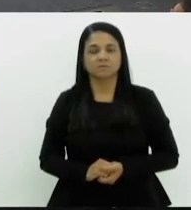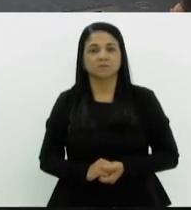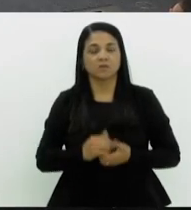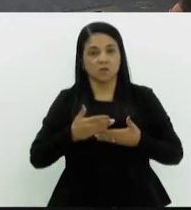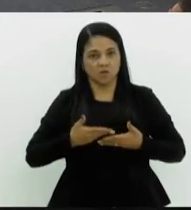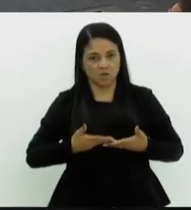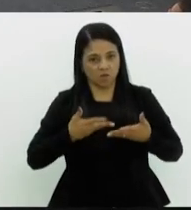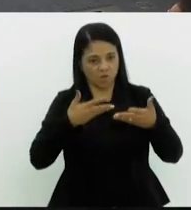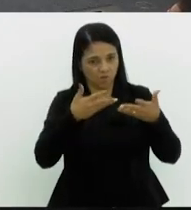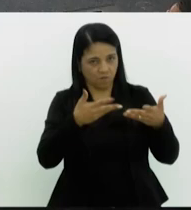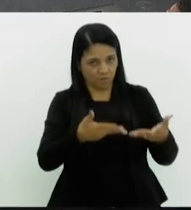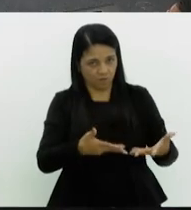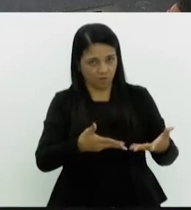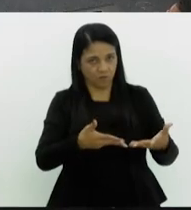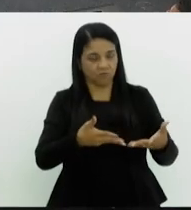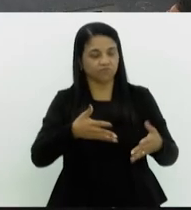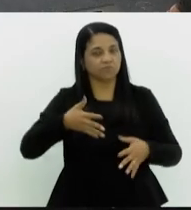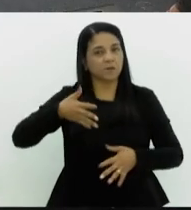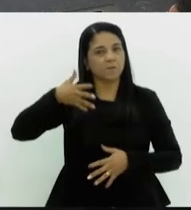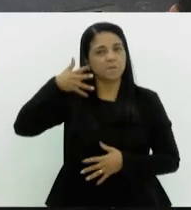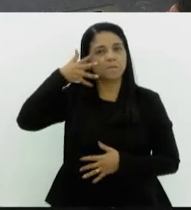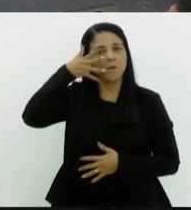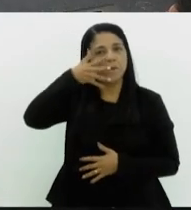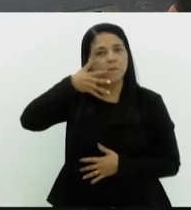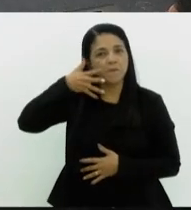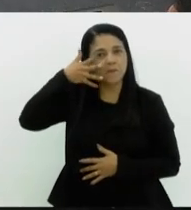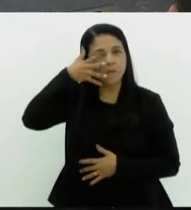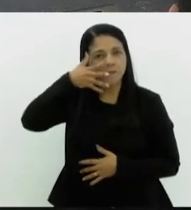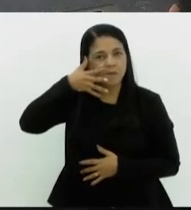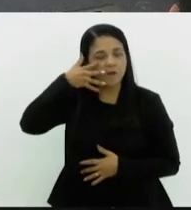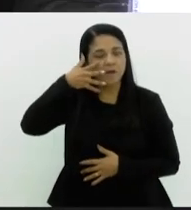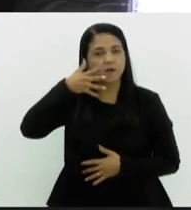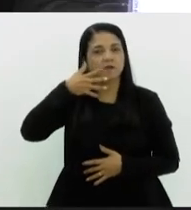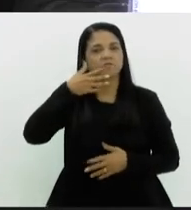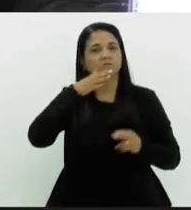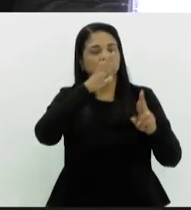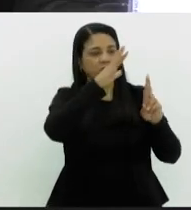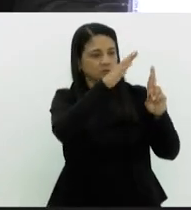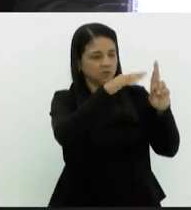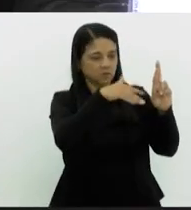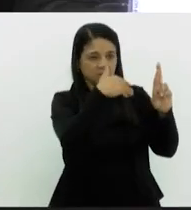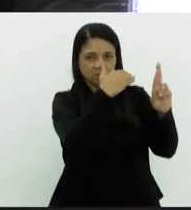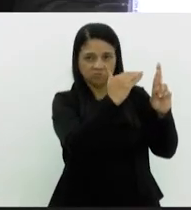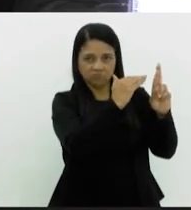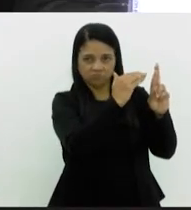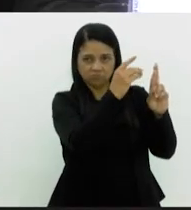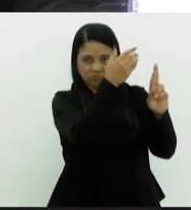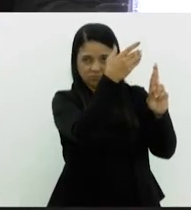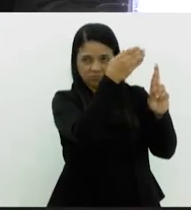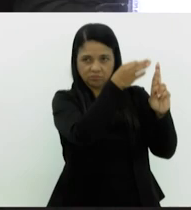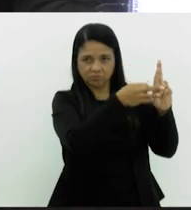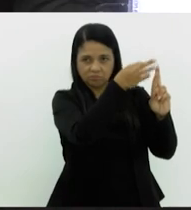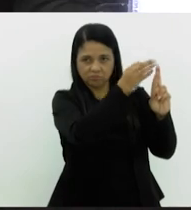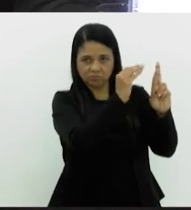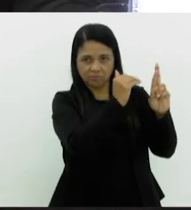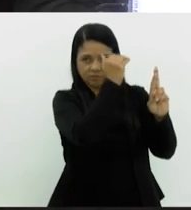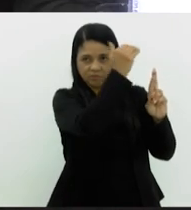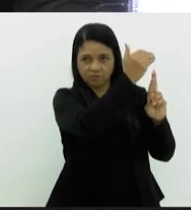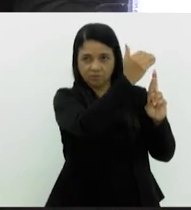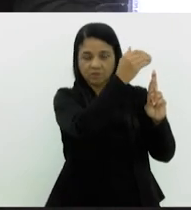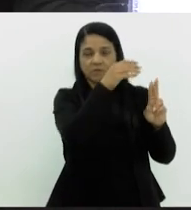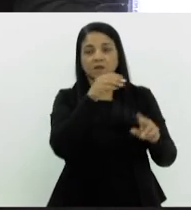Convido para fazer uso da palavra o desembargador do TRF2,